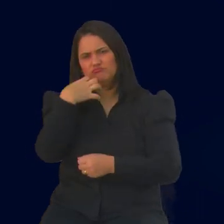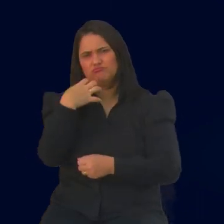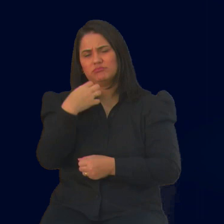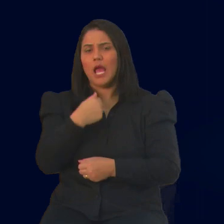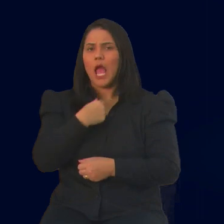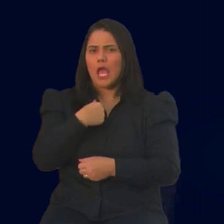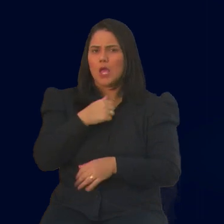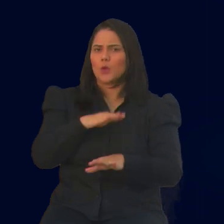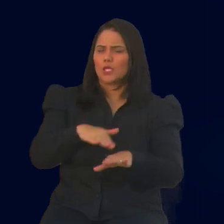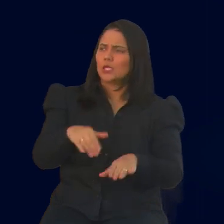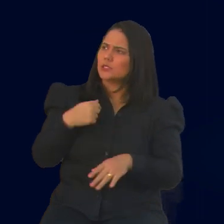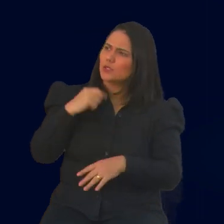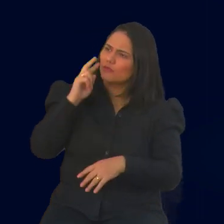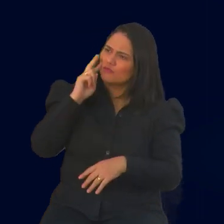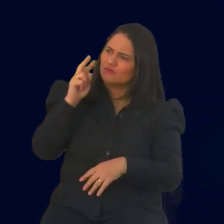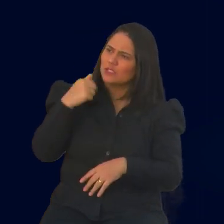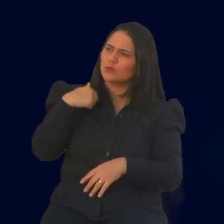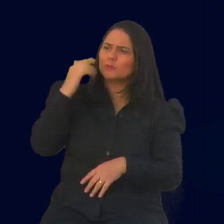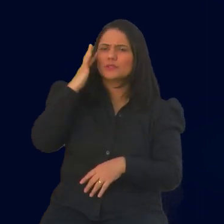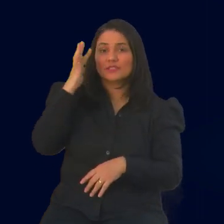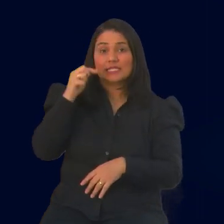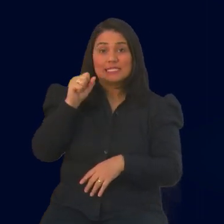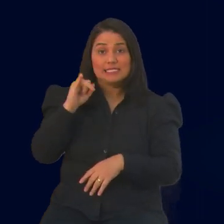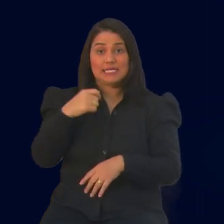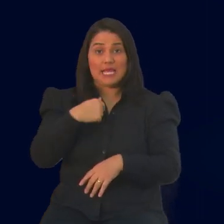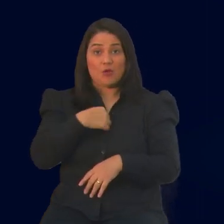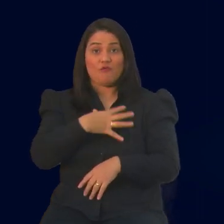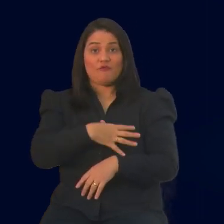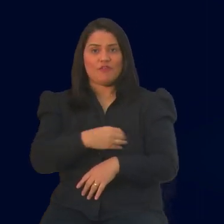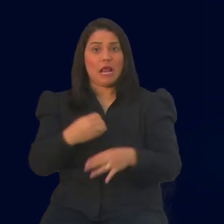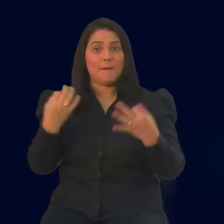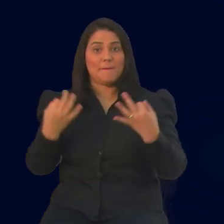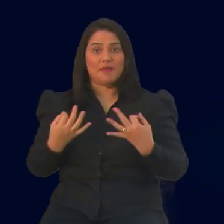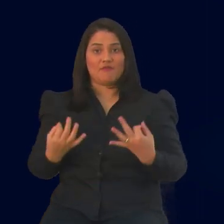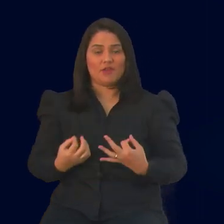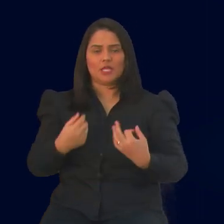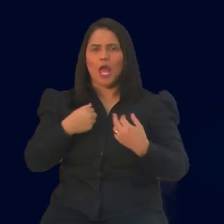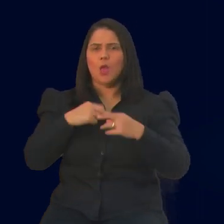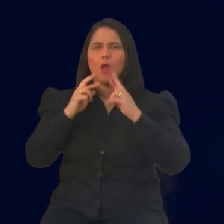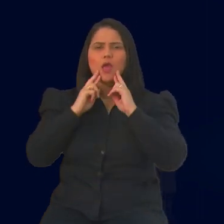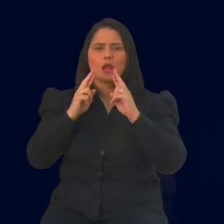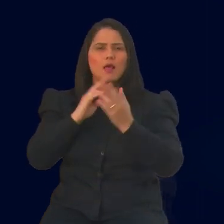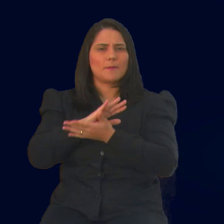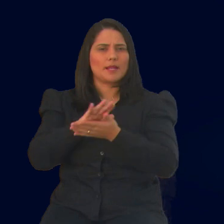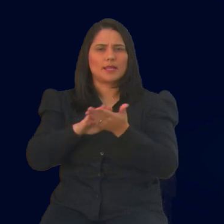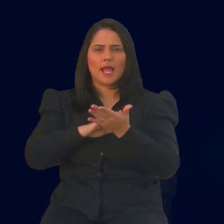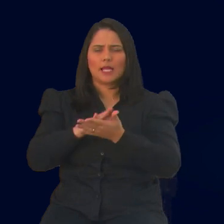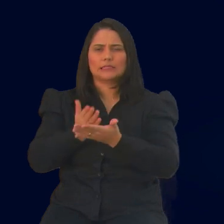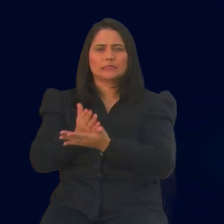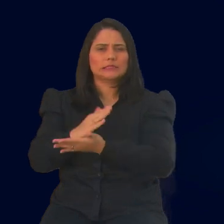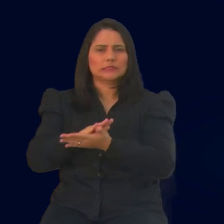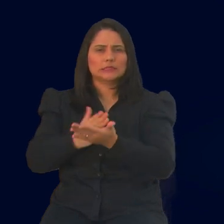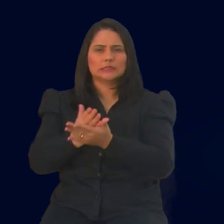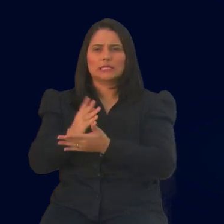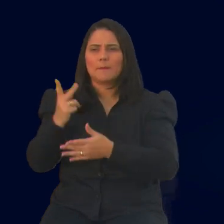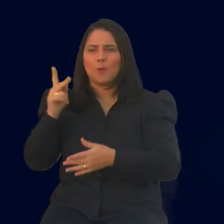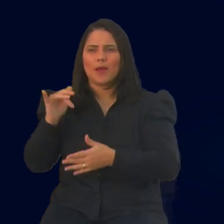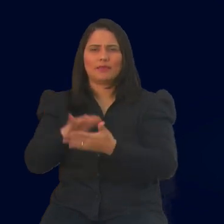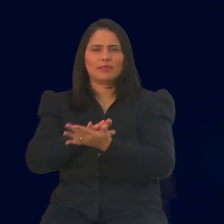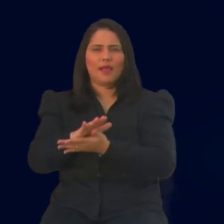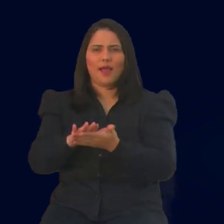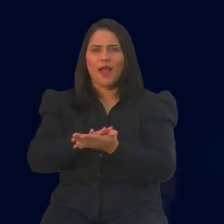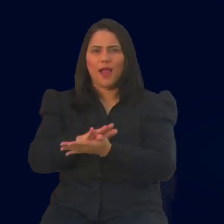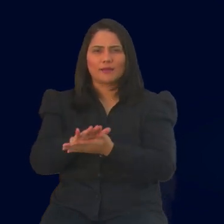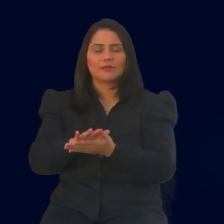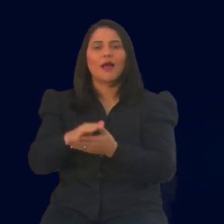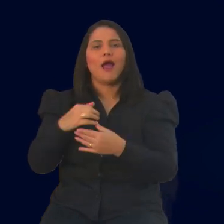eu imaginava que se eu fosse uma filha perfeita, se eu não reclamasse, se eu não incomodasse meu pai, eu poderia